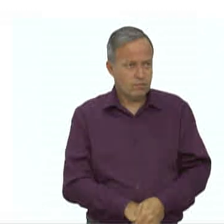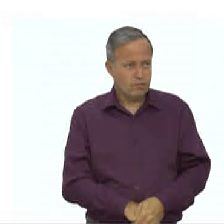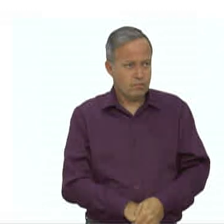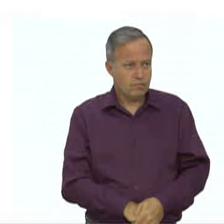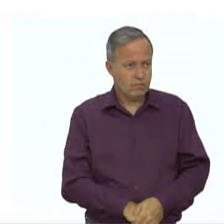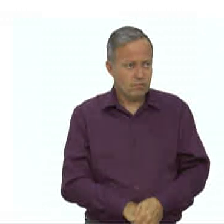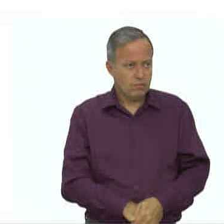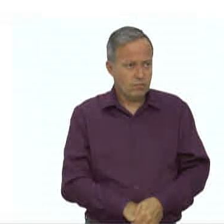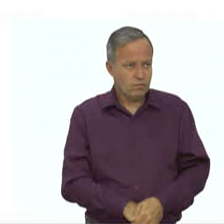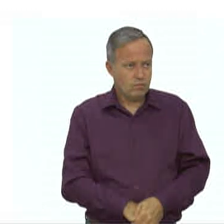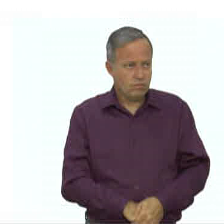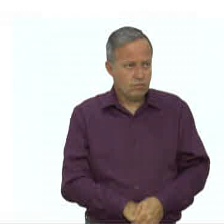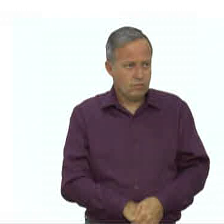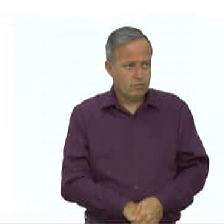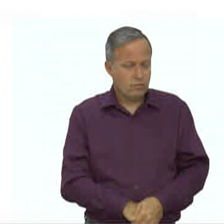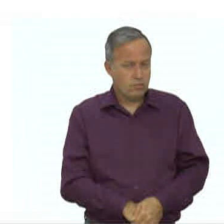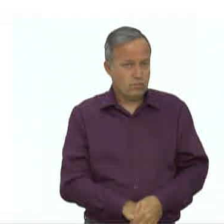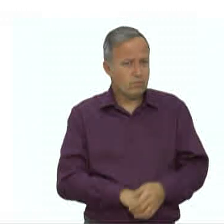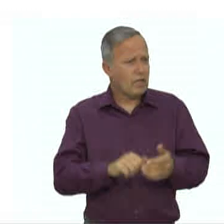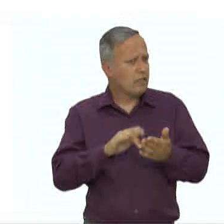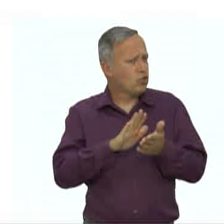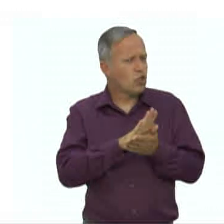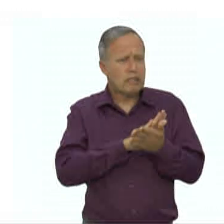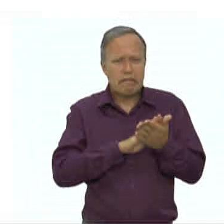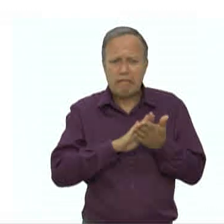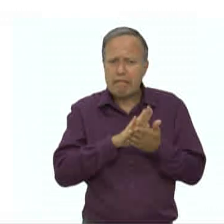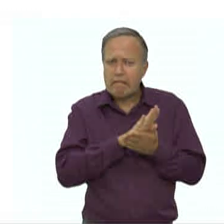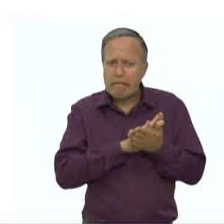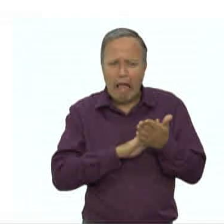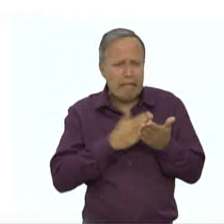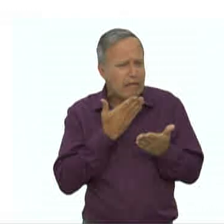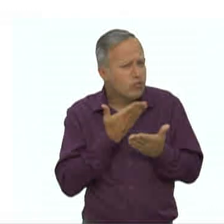Nadie estudiou. Ninguém estudou.